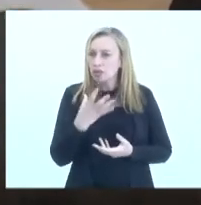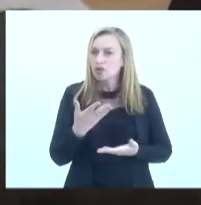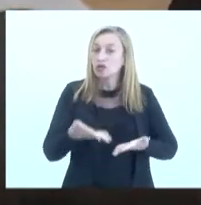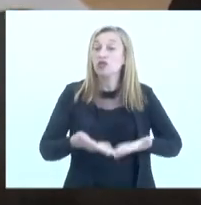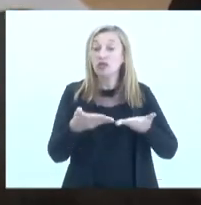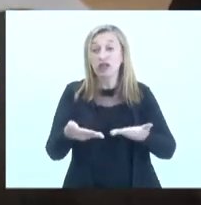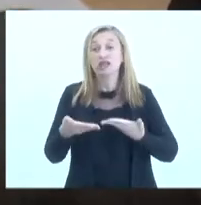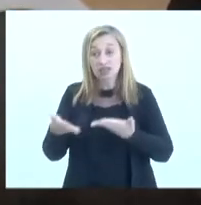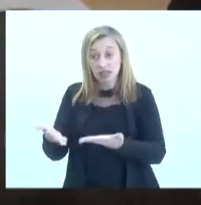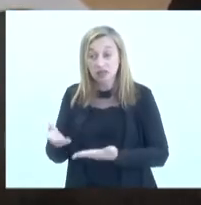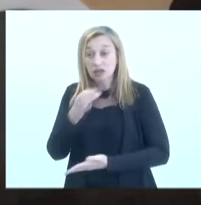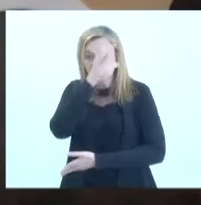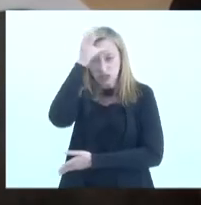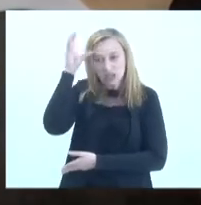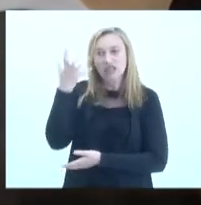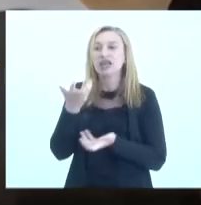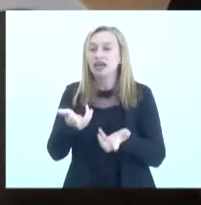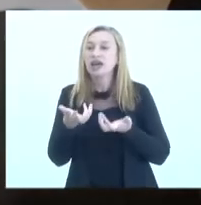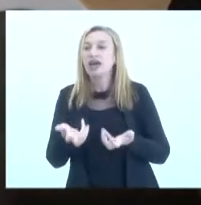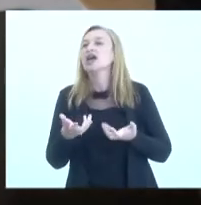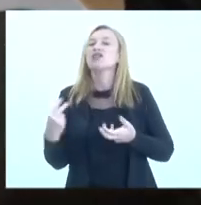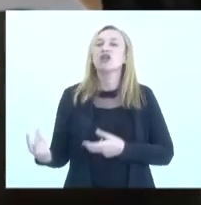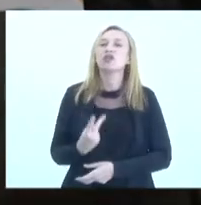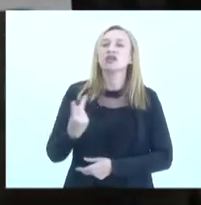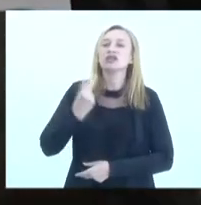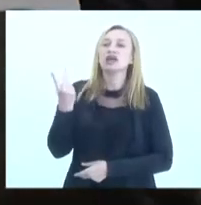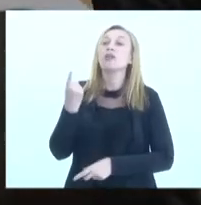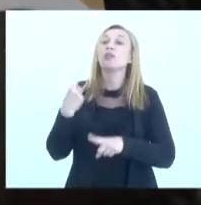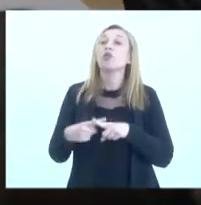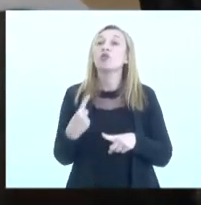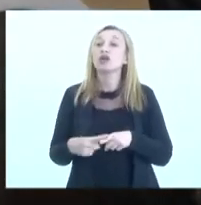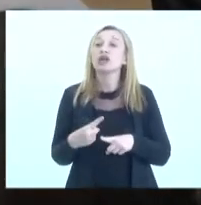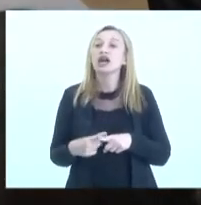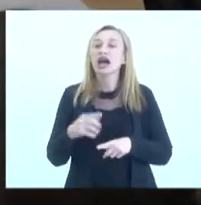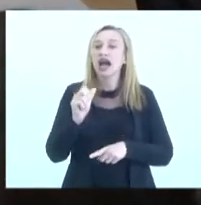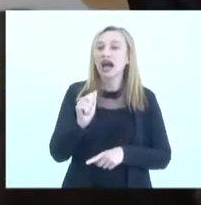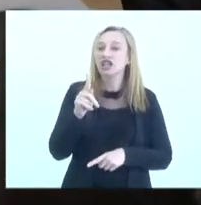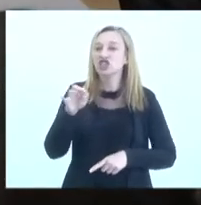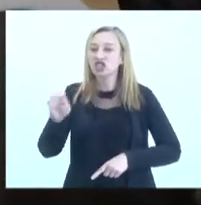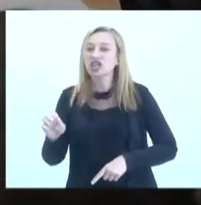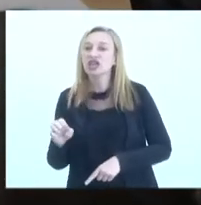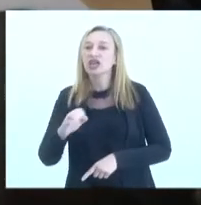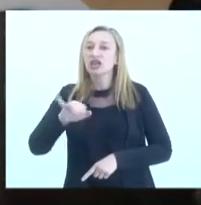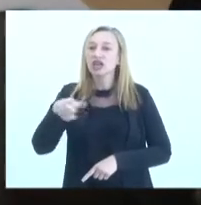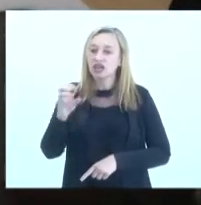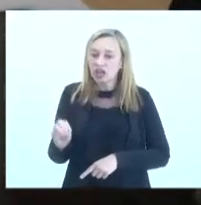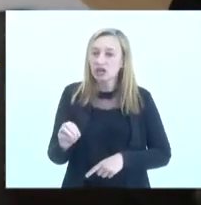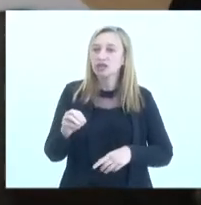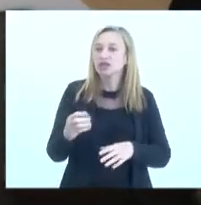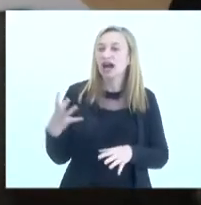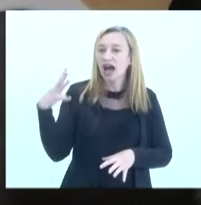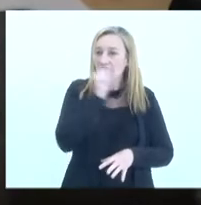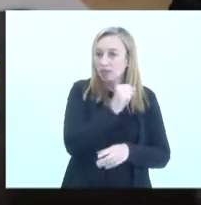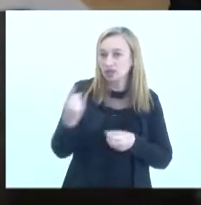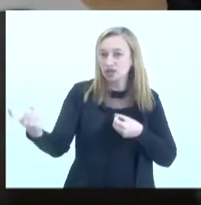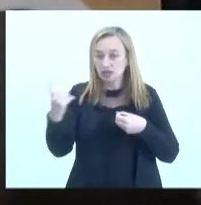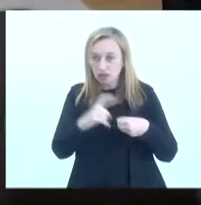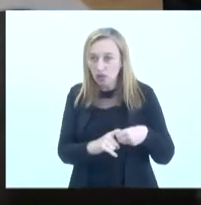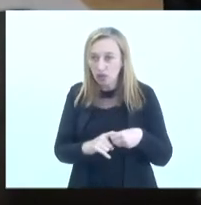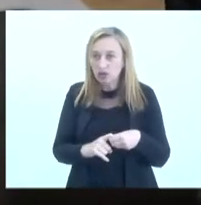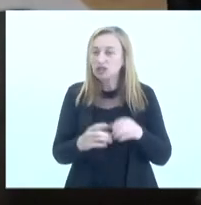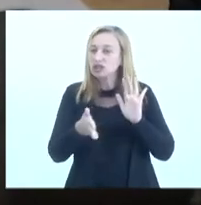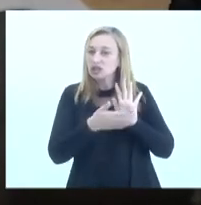clientes. E quero valorizar, porque a AGRIO está sendo muito rápida no retorno